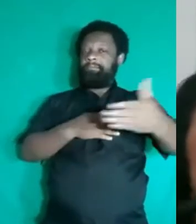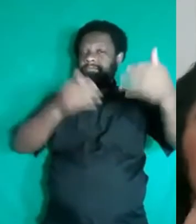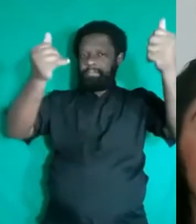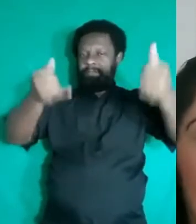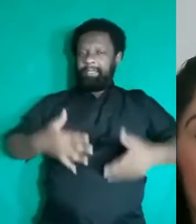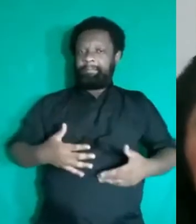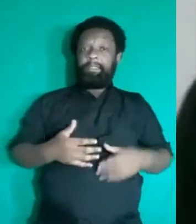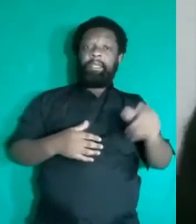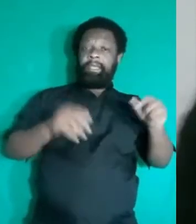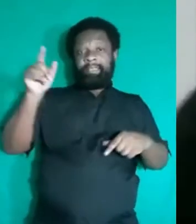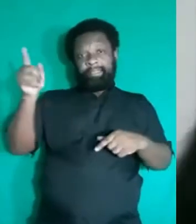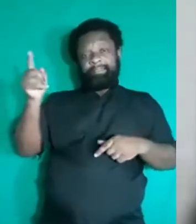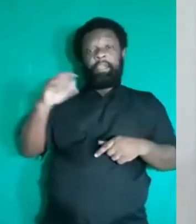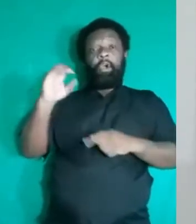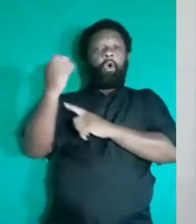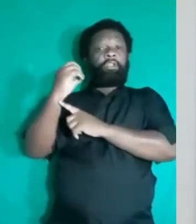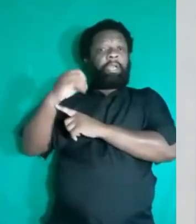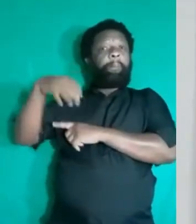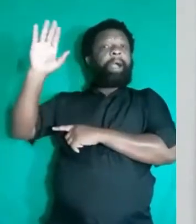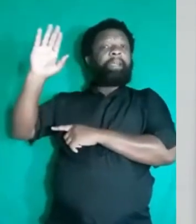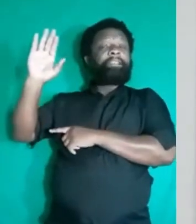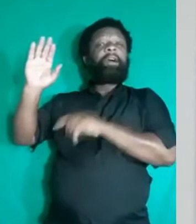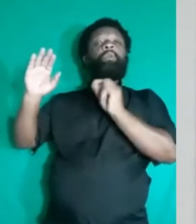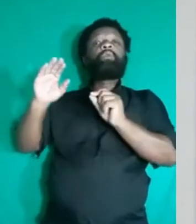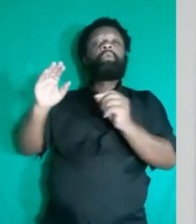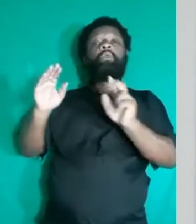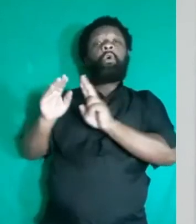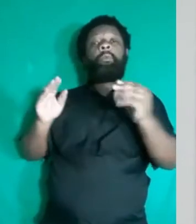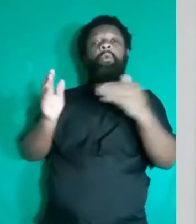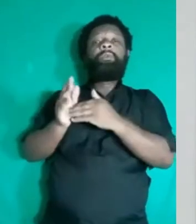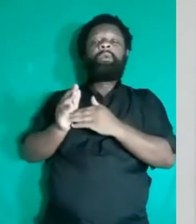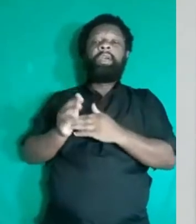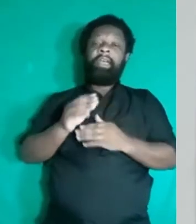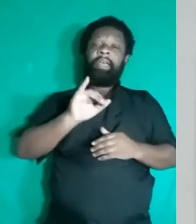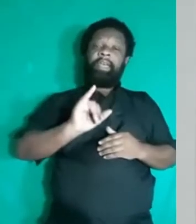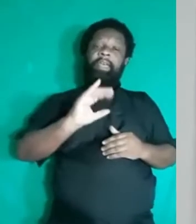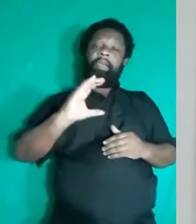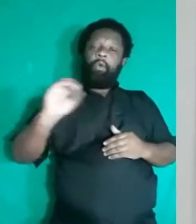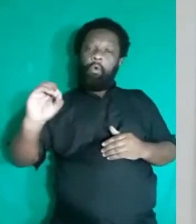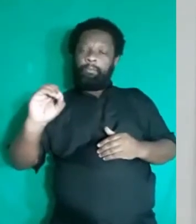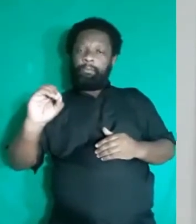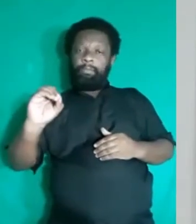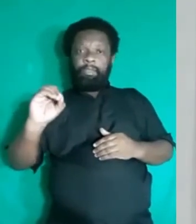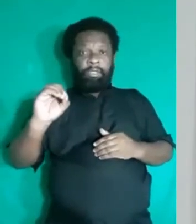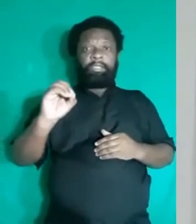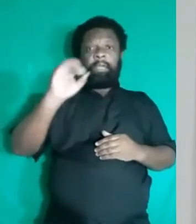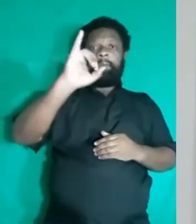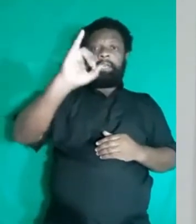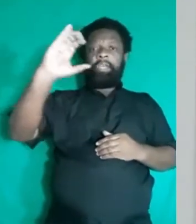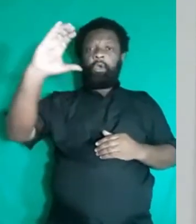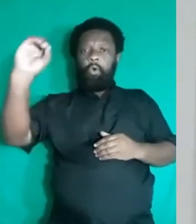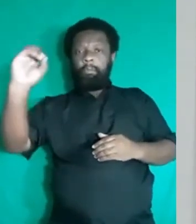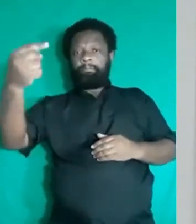para diferenciar os ácidos. Então vamos lá, pessoal. Esses têm mais oxigênios. Então esses vão terminar